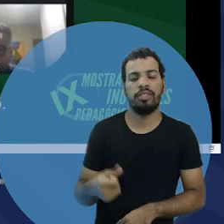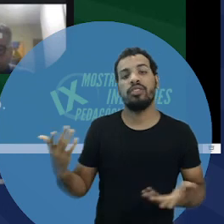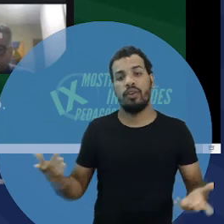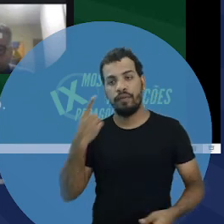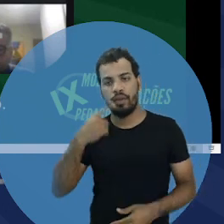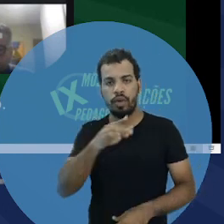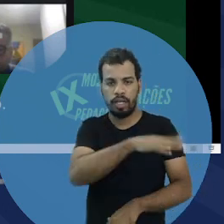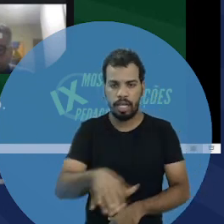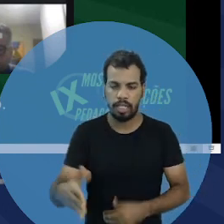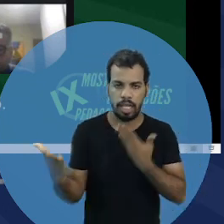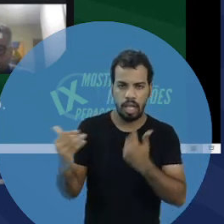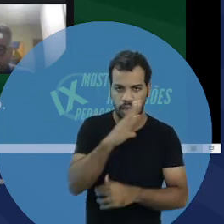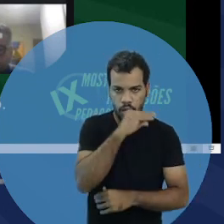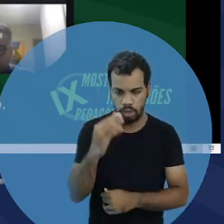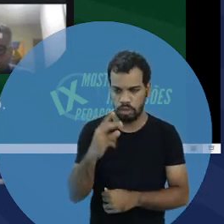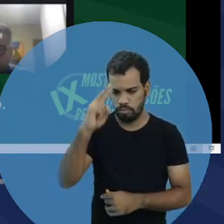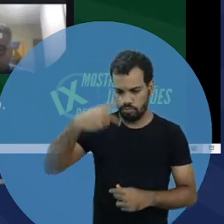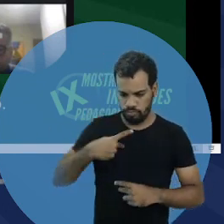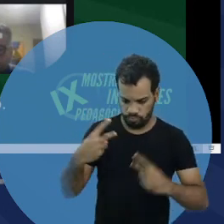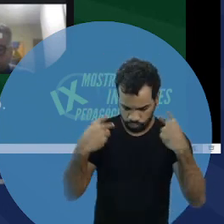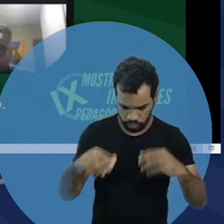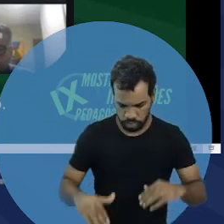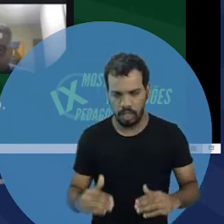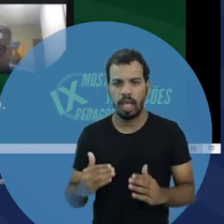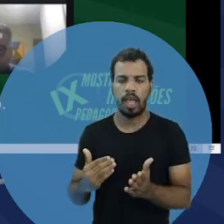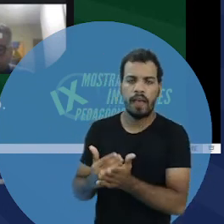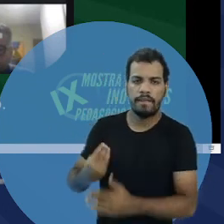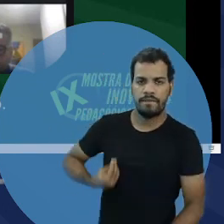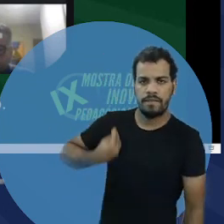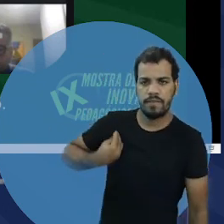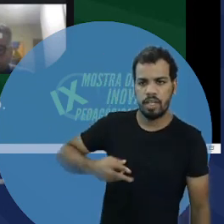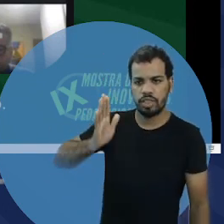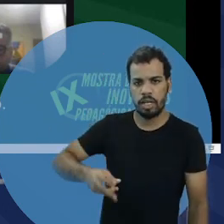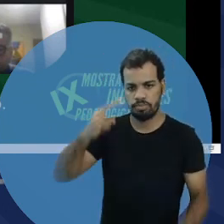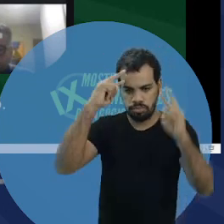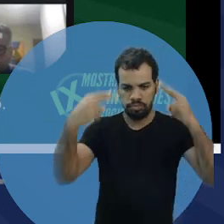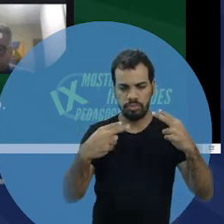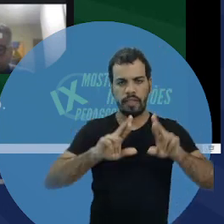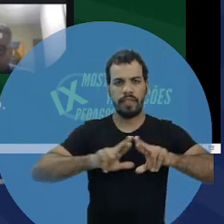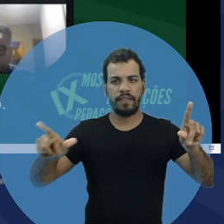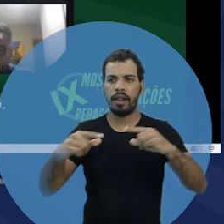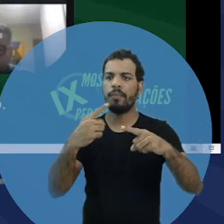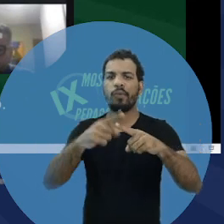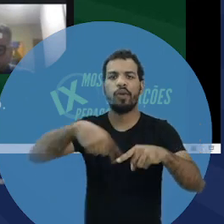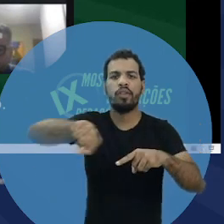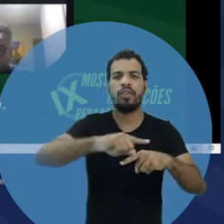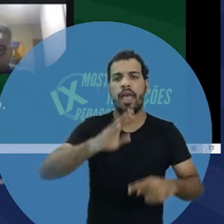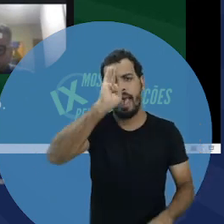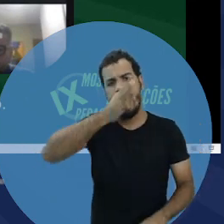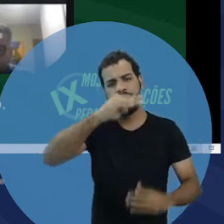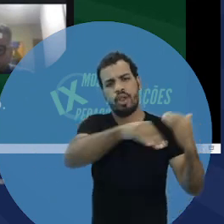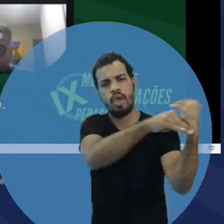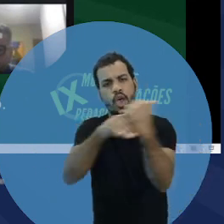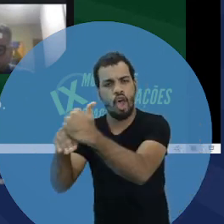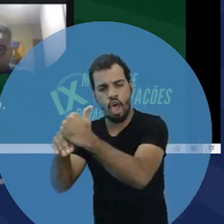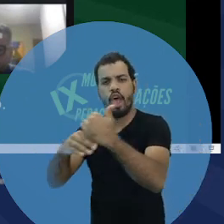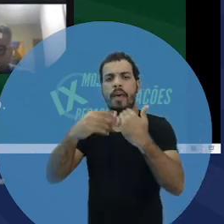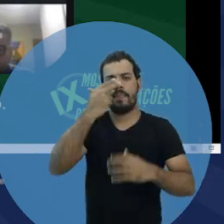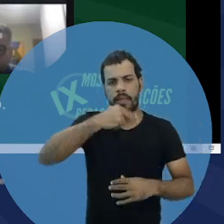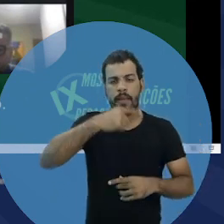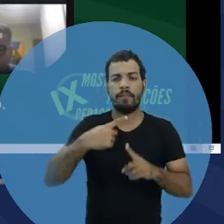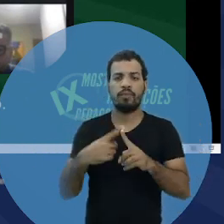se reconhecem logo cedo na vida como diferentes dos padrões heteronormativos, que tendem a enfrentar